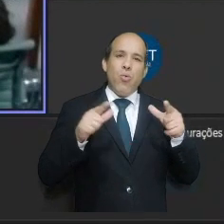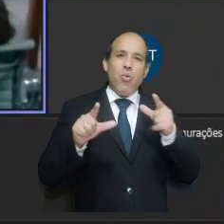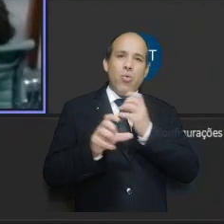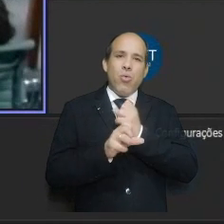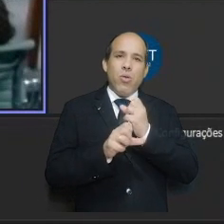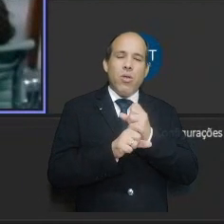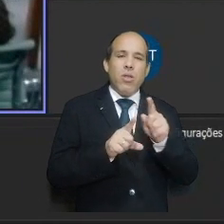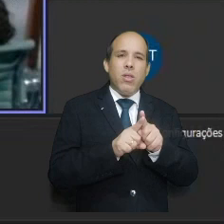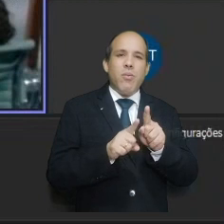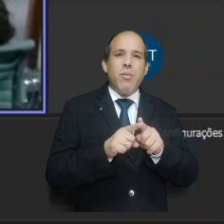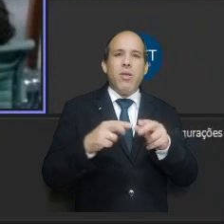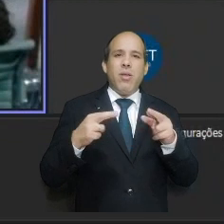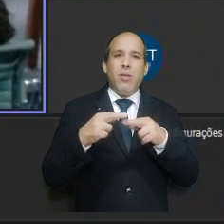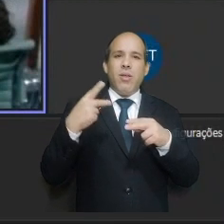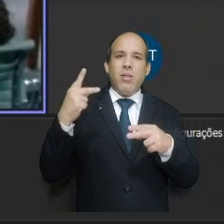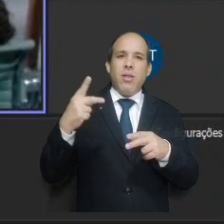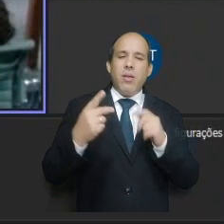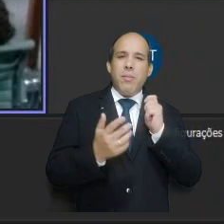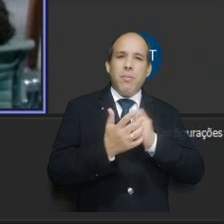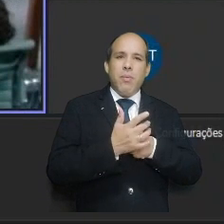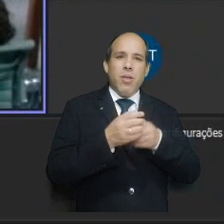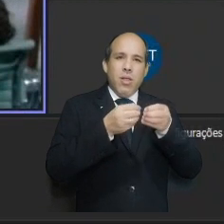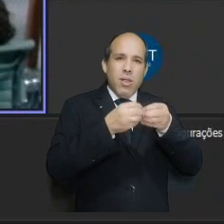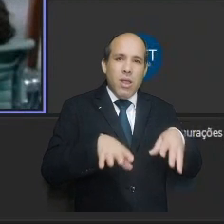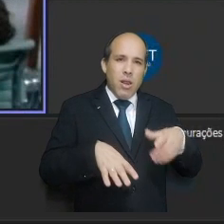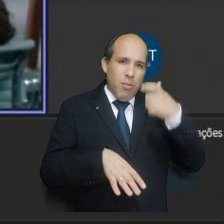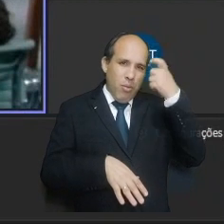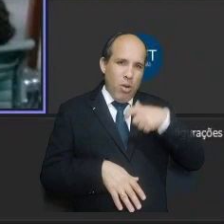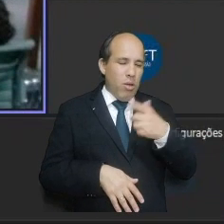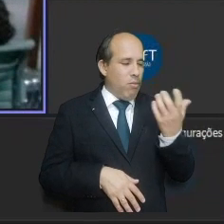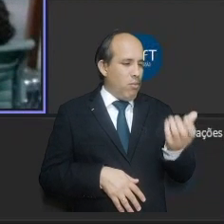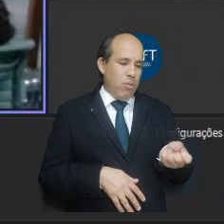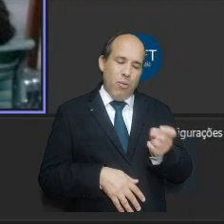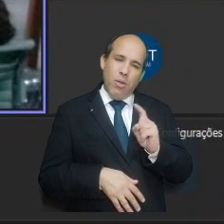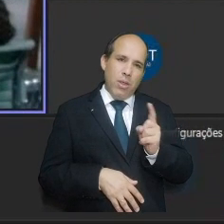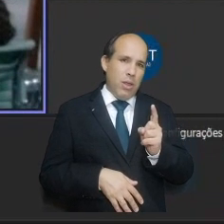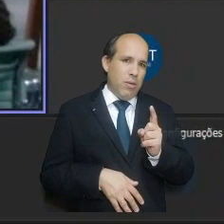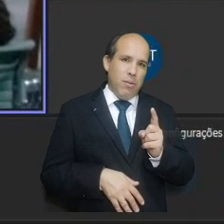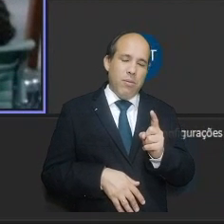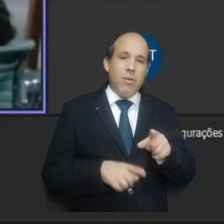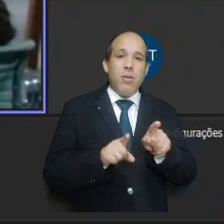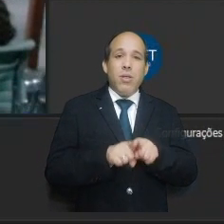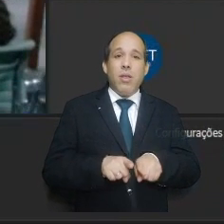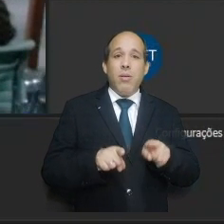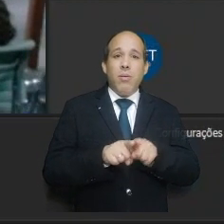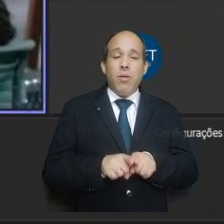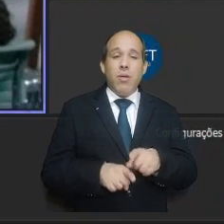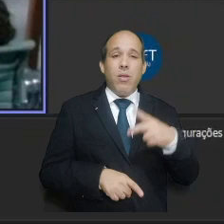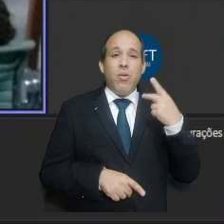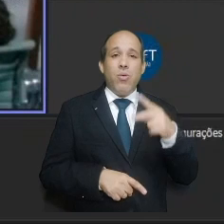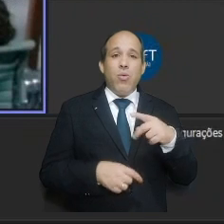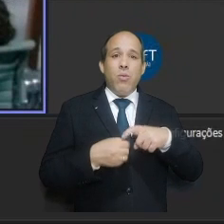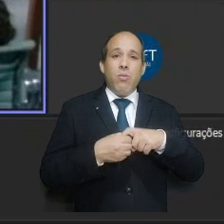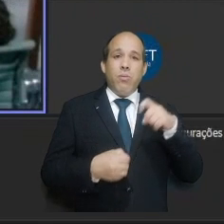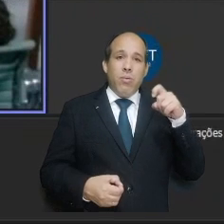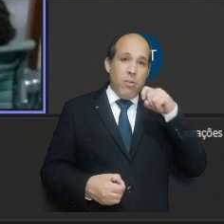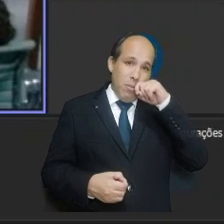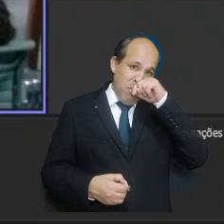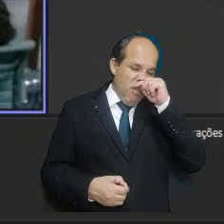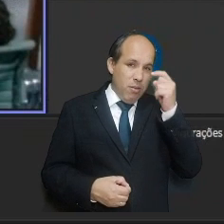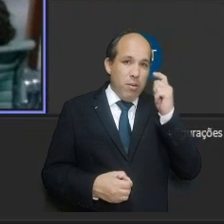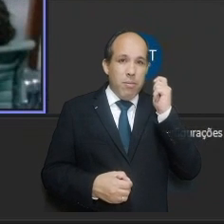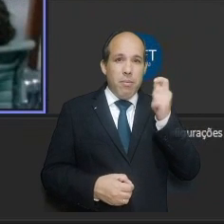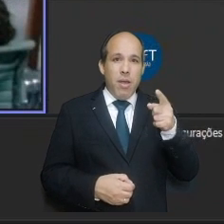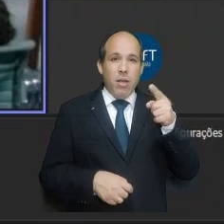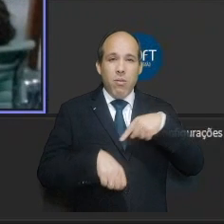para calcular a outra. Julgue improcedente o pedido de reparação moral, esse é o único pedido não acolhido. Ante a sucumbência,